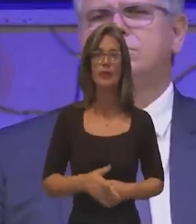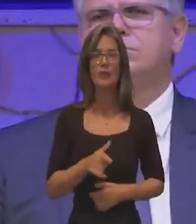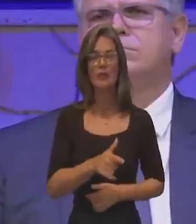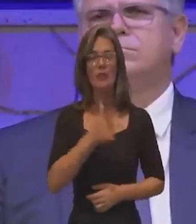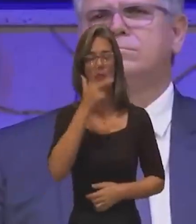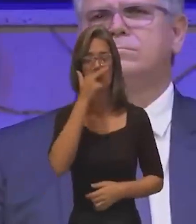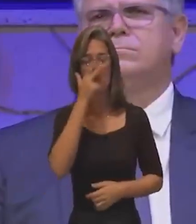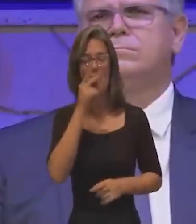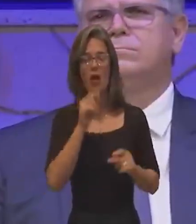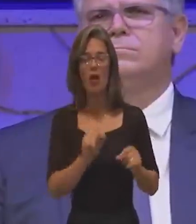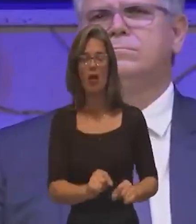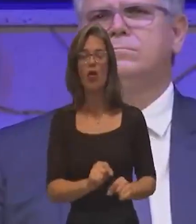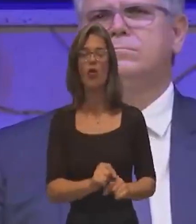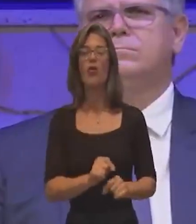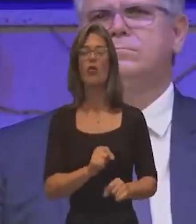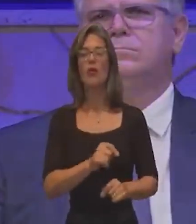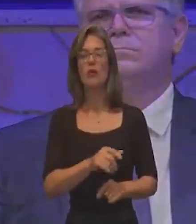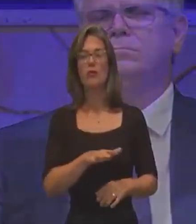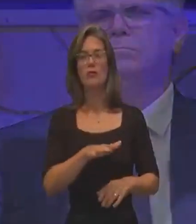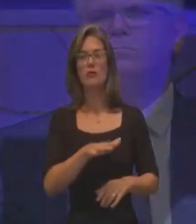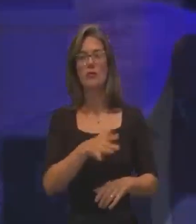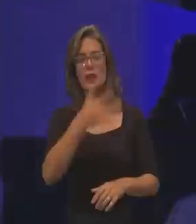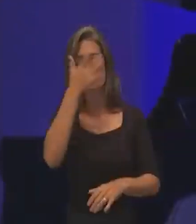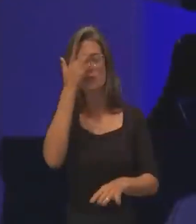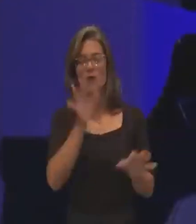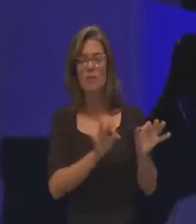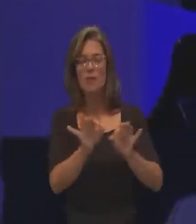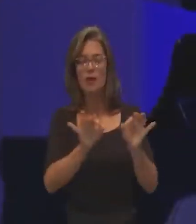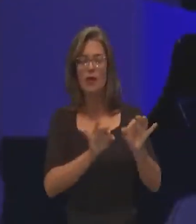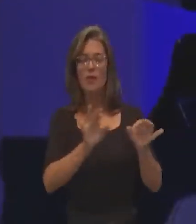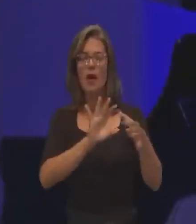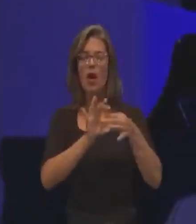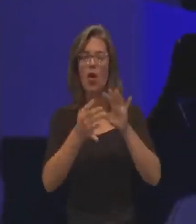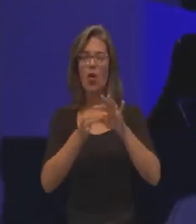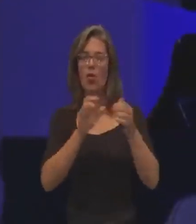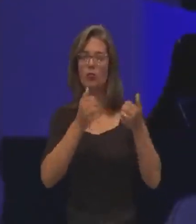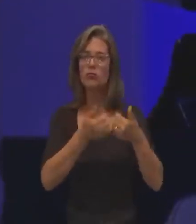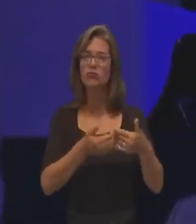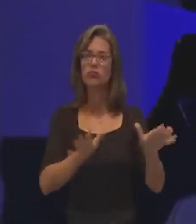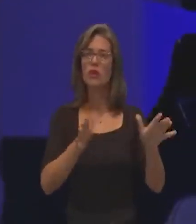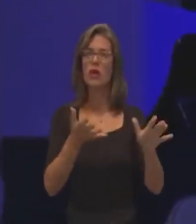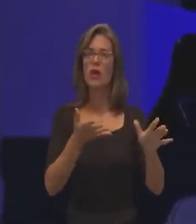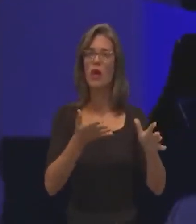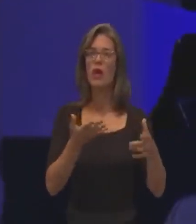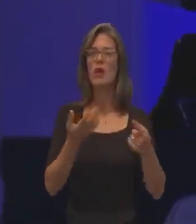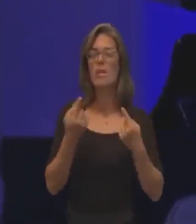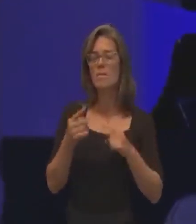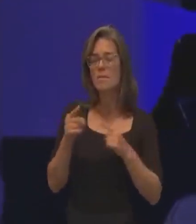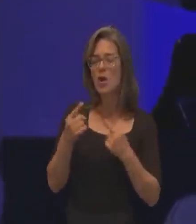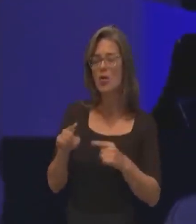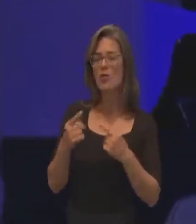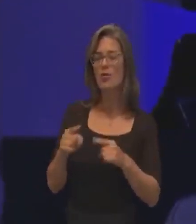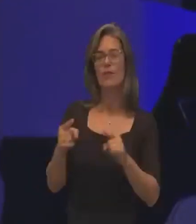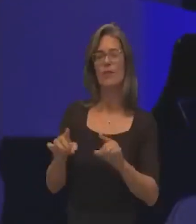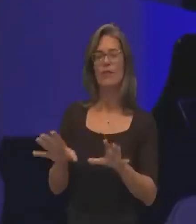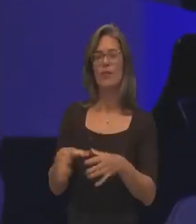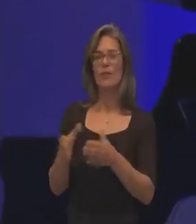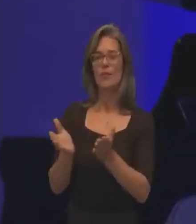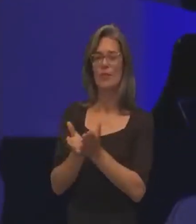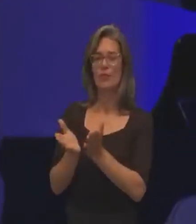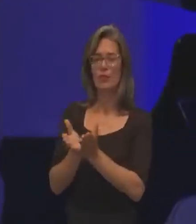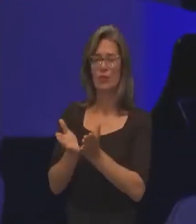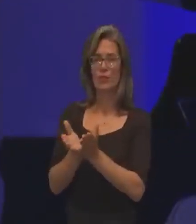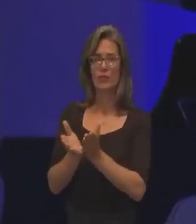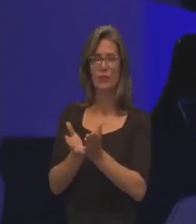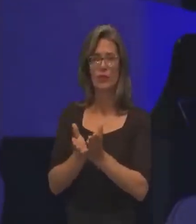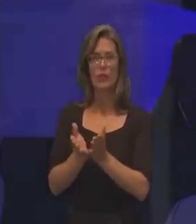mesmo Deus que derrama o seu amor, Ele nos convida para um tribunal que o próprio apóstolo Paulo